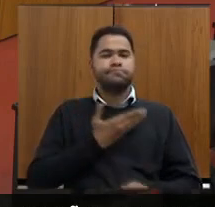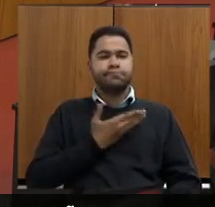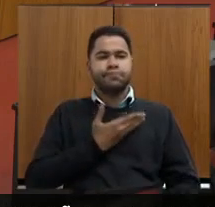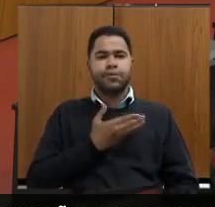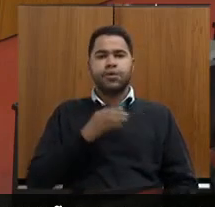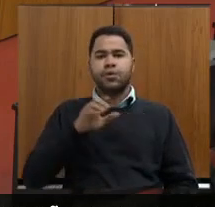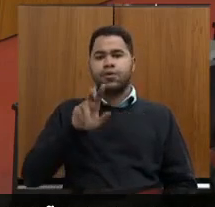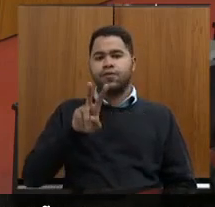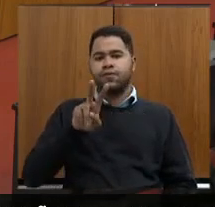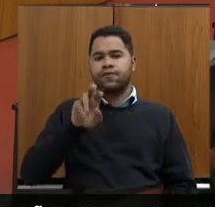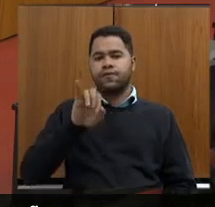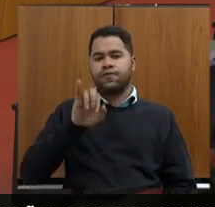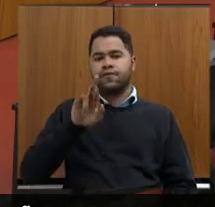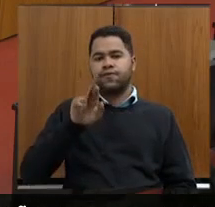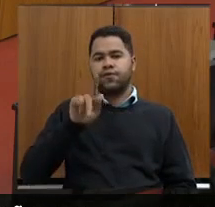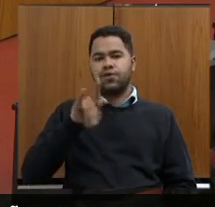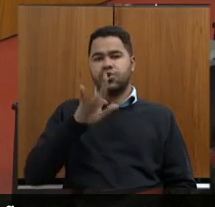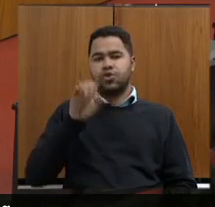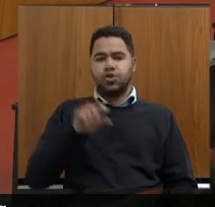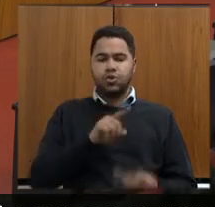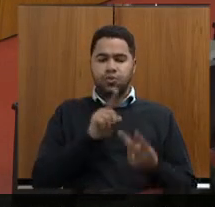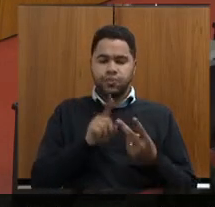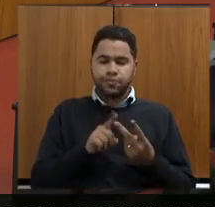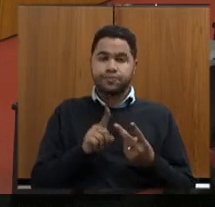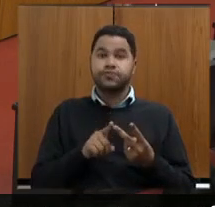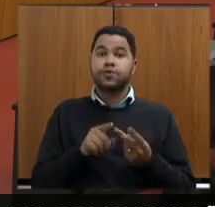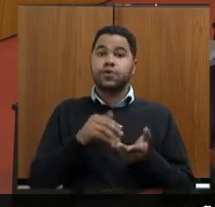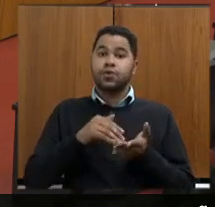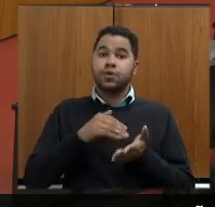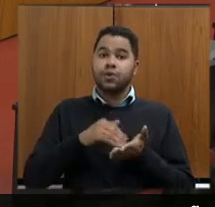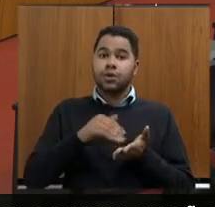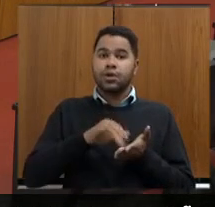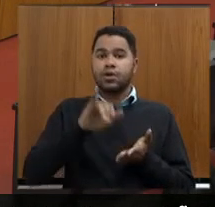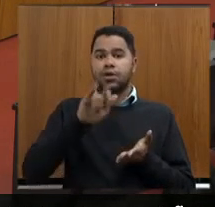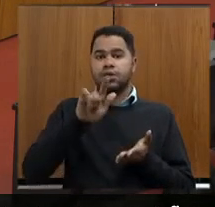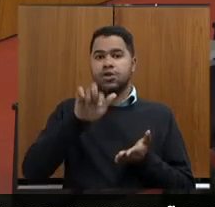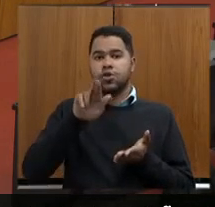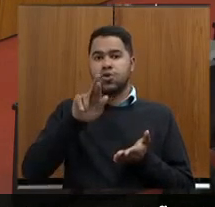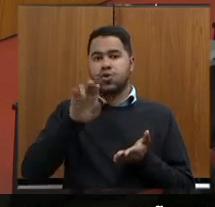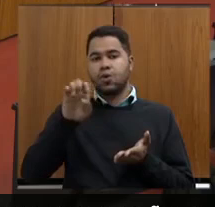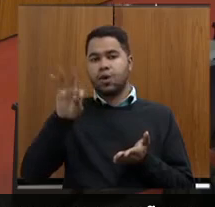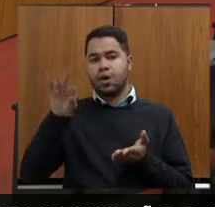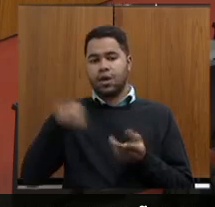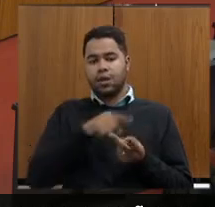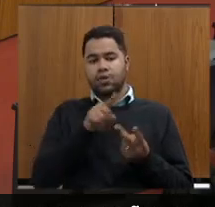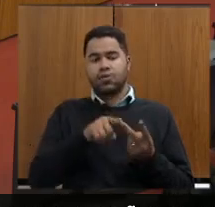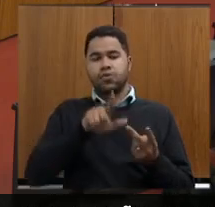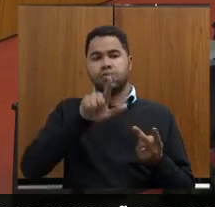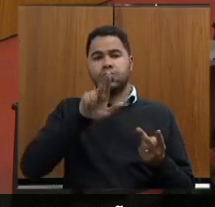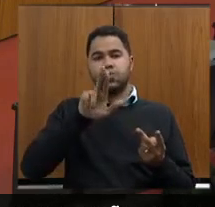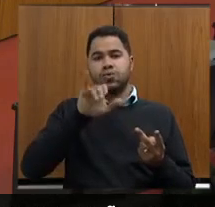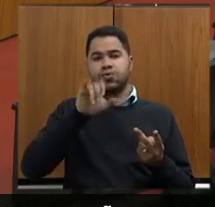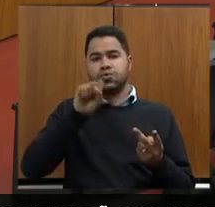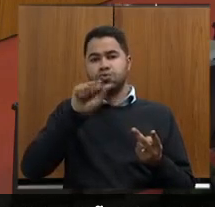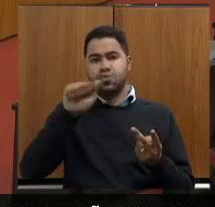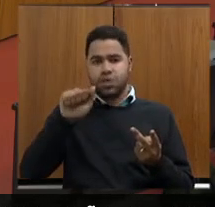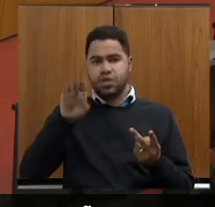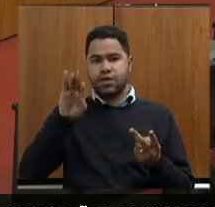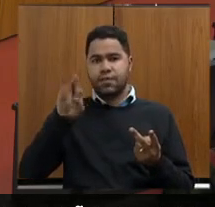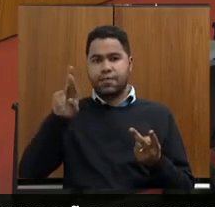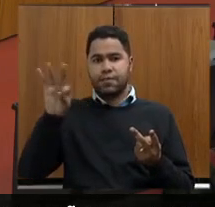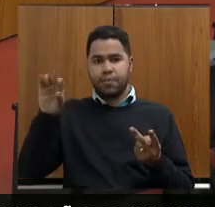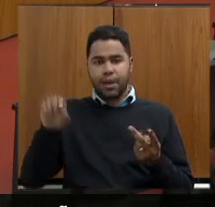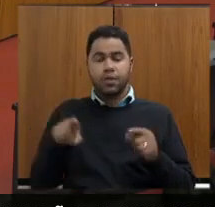Virgílio perimental secretário Igor é tu secretária Luiza queria também Estendeu os